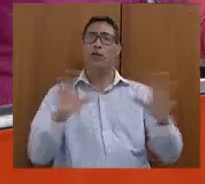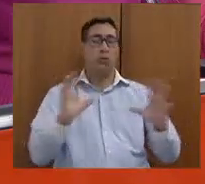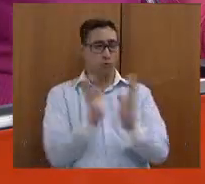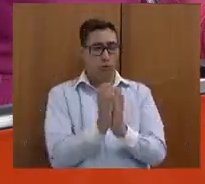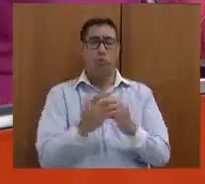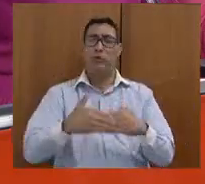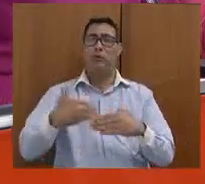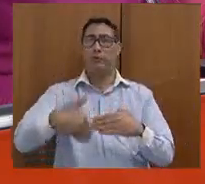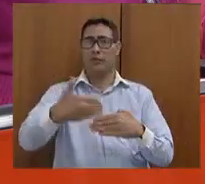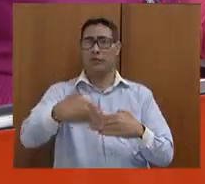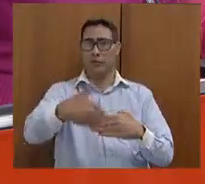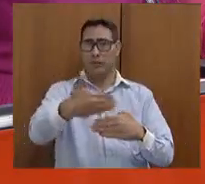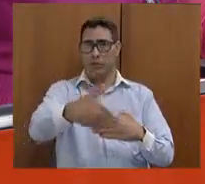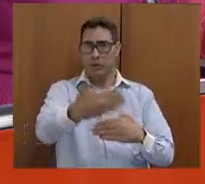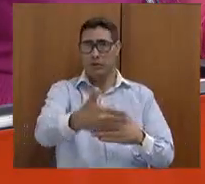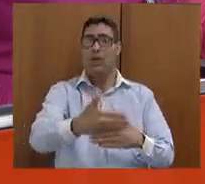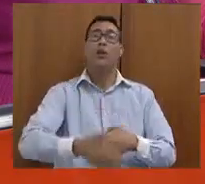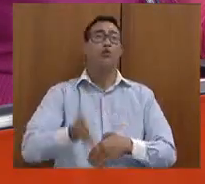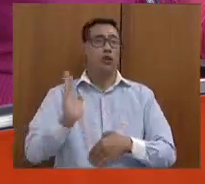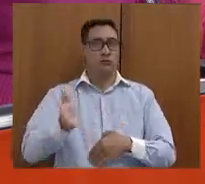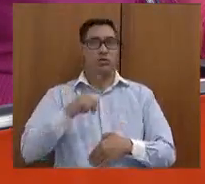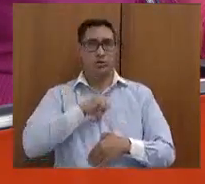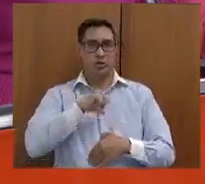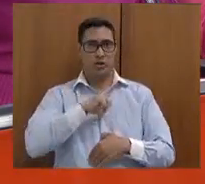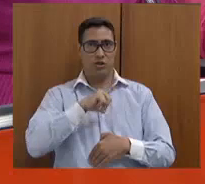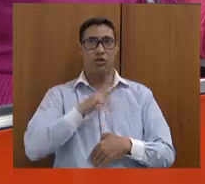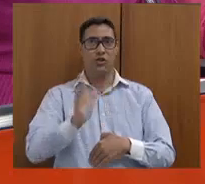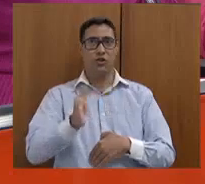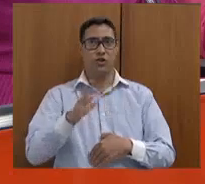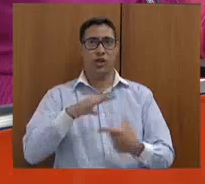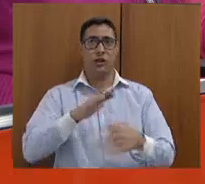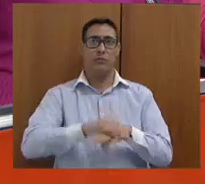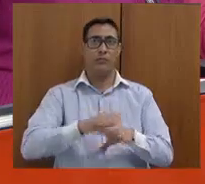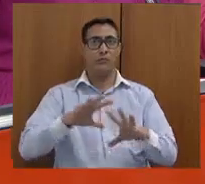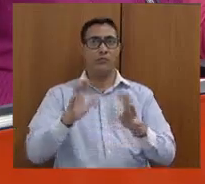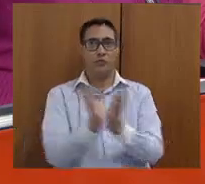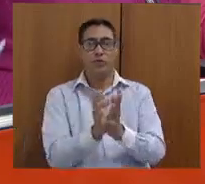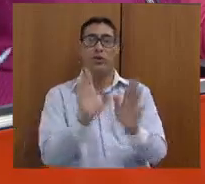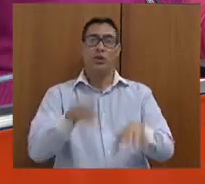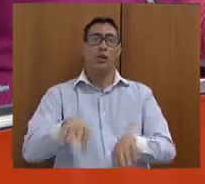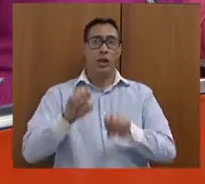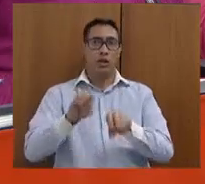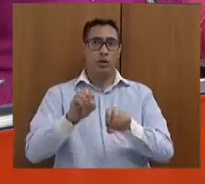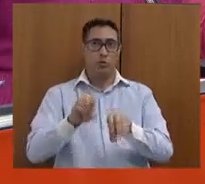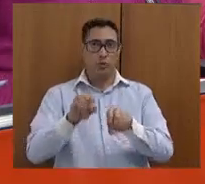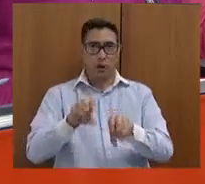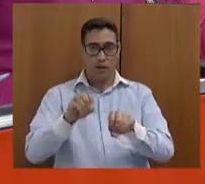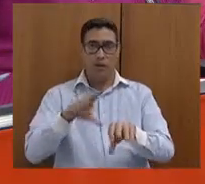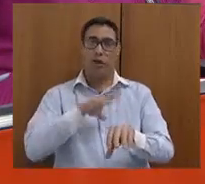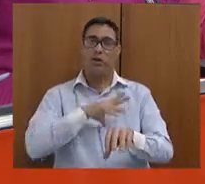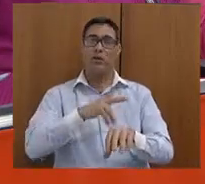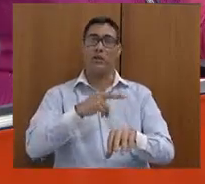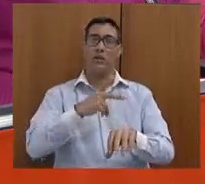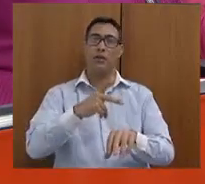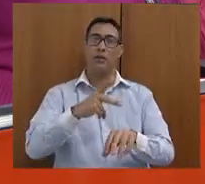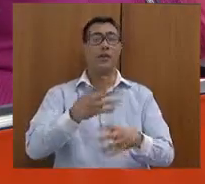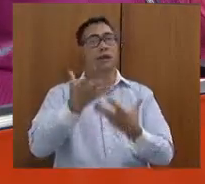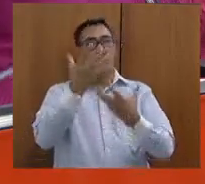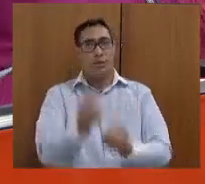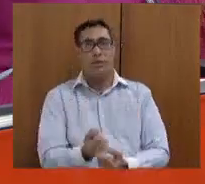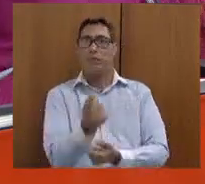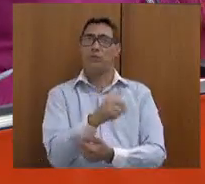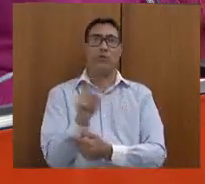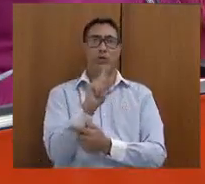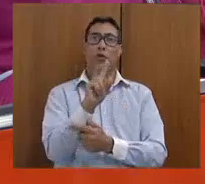então ele já tramitou na comissão de educação que teve parecer pela sua rejeição também